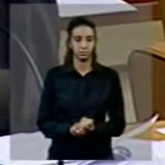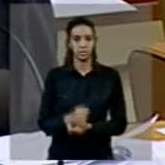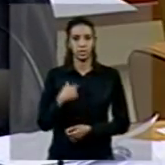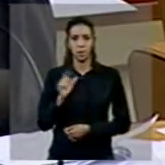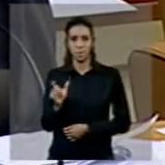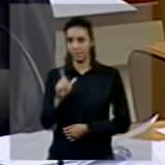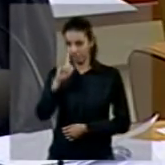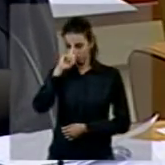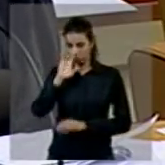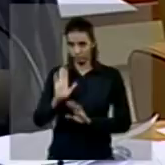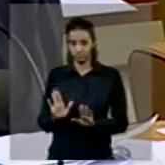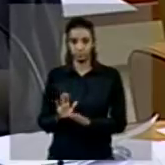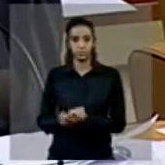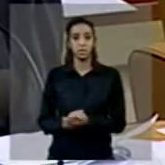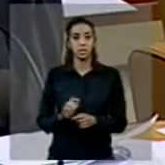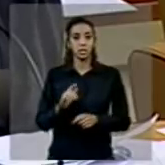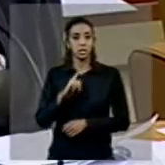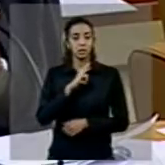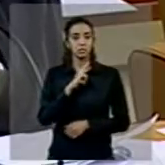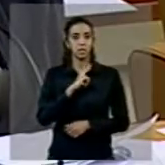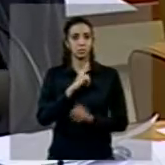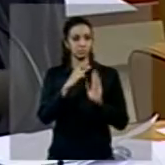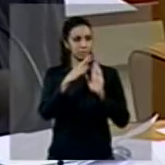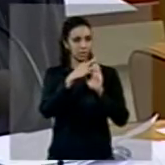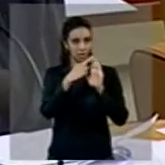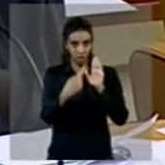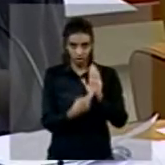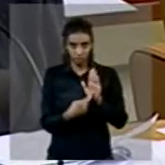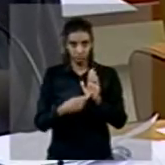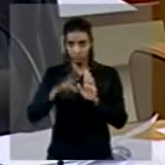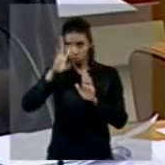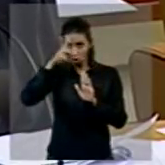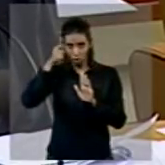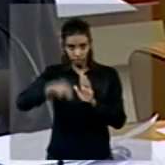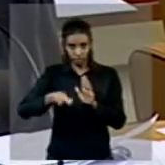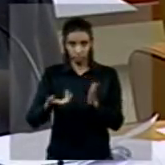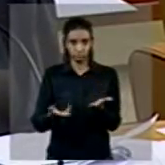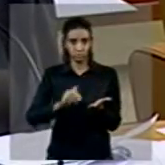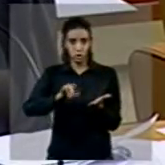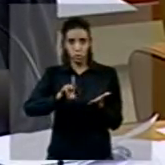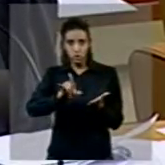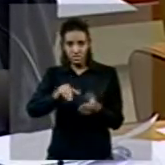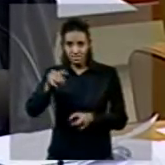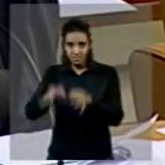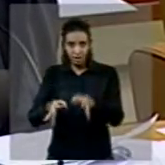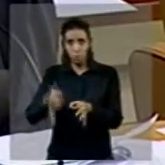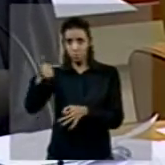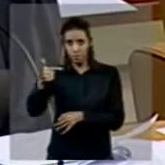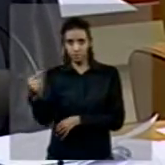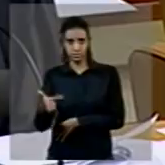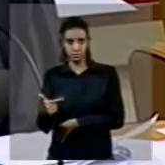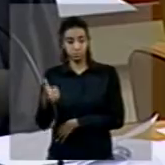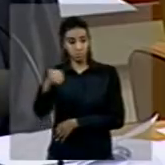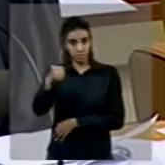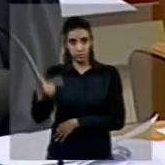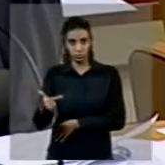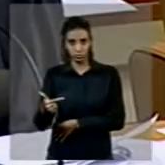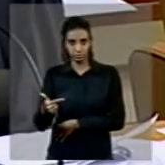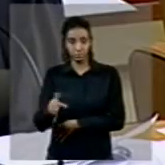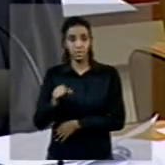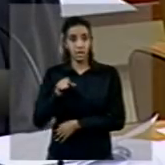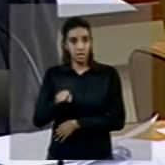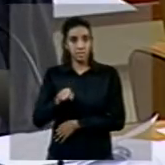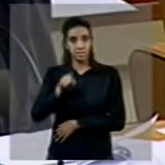há uma ordem normativa constitucional, há uma ordem normativa primária e uma ordem normativa secundária. E tanto essa ordem normativa